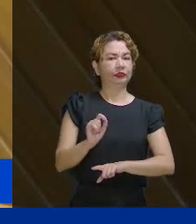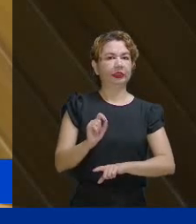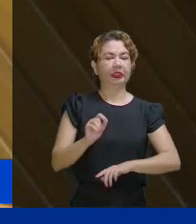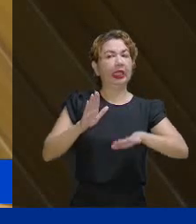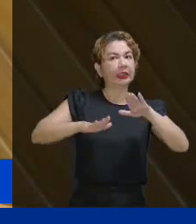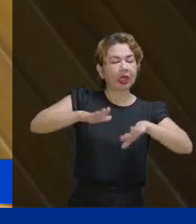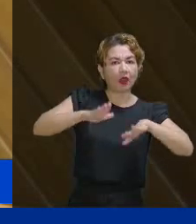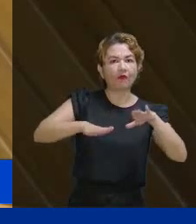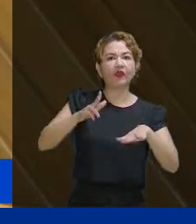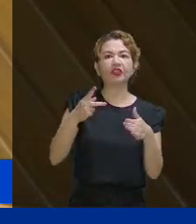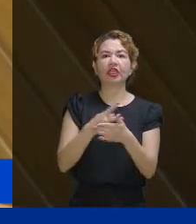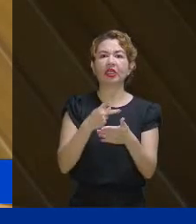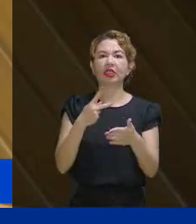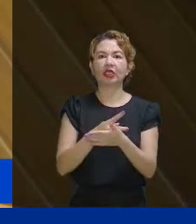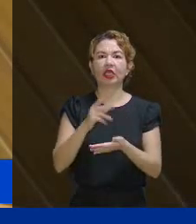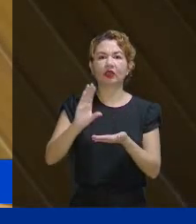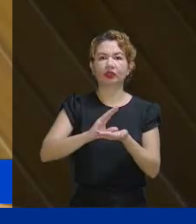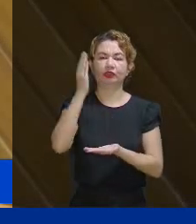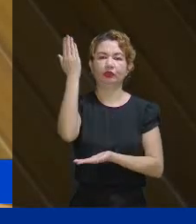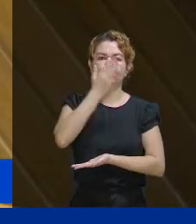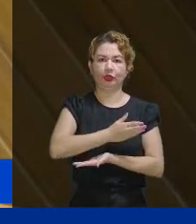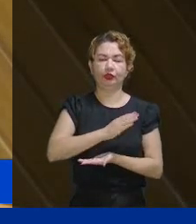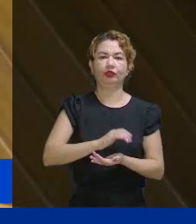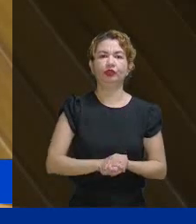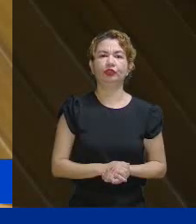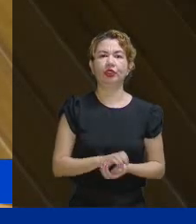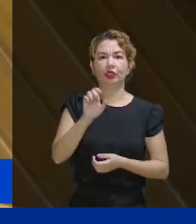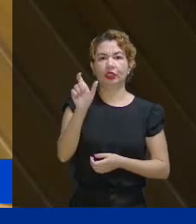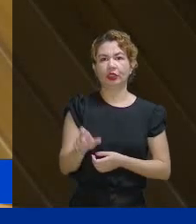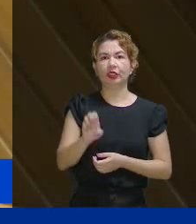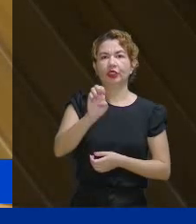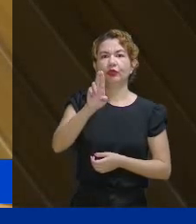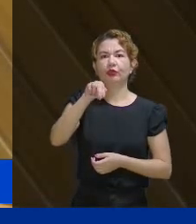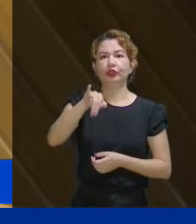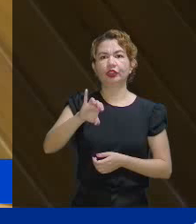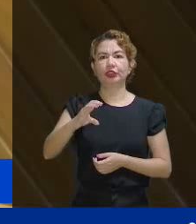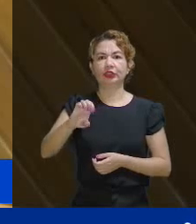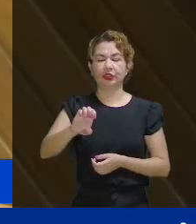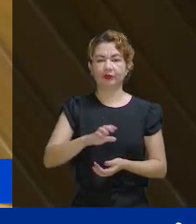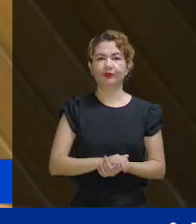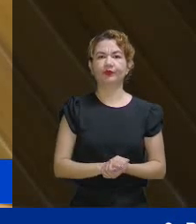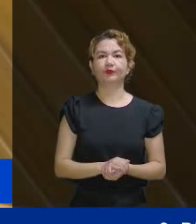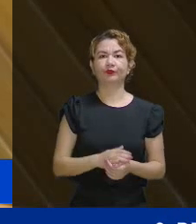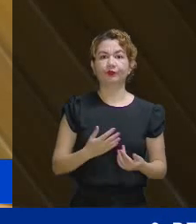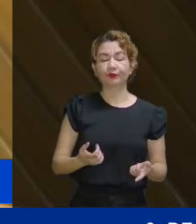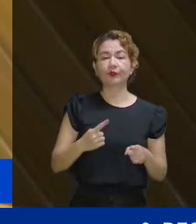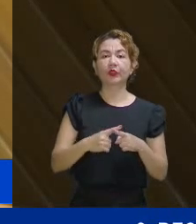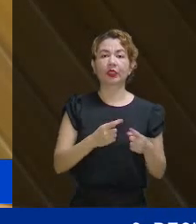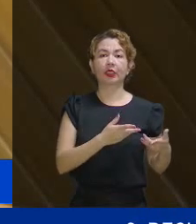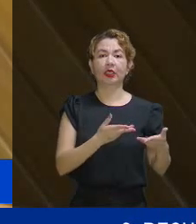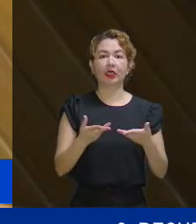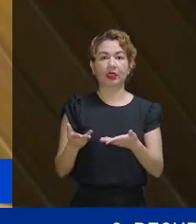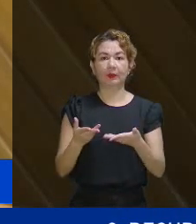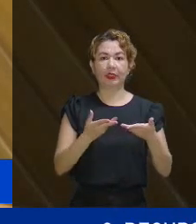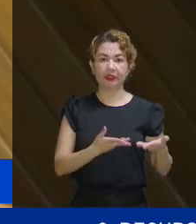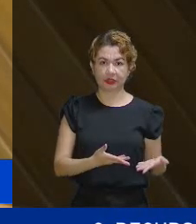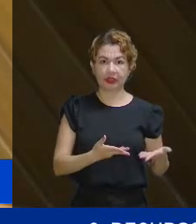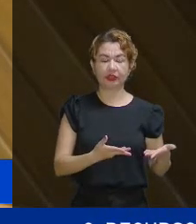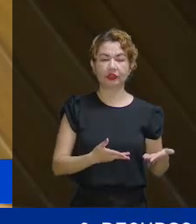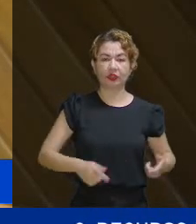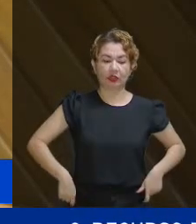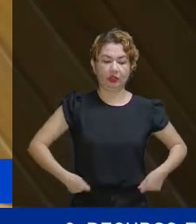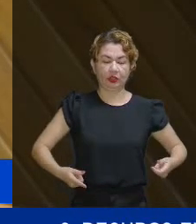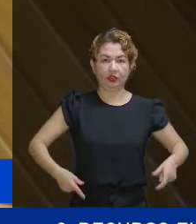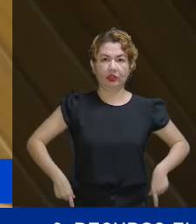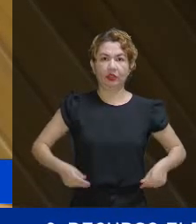suposta irregularidade na prestação de contas de Eunice Magave Ramos, tendo em vista a apresentação de